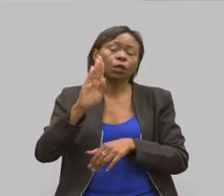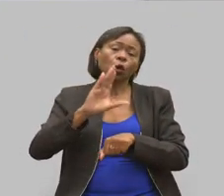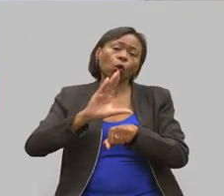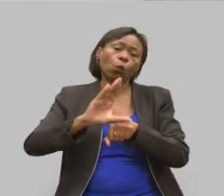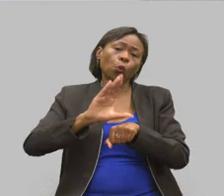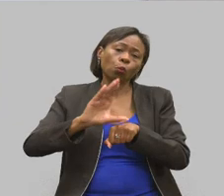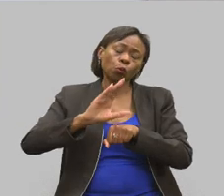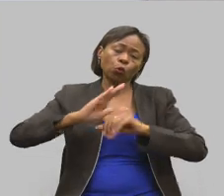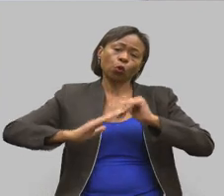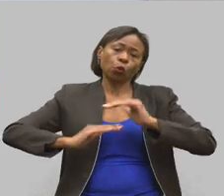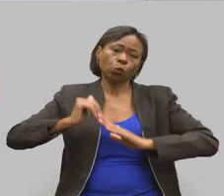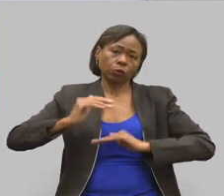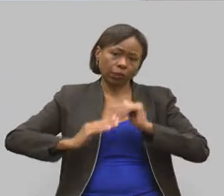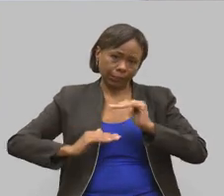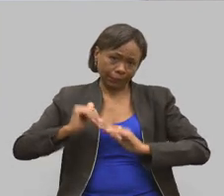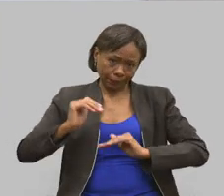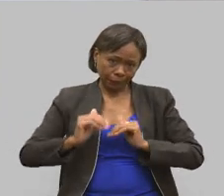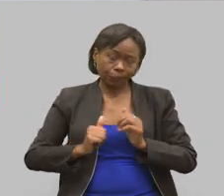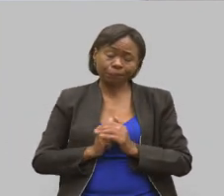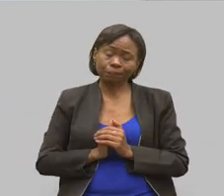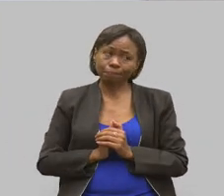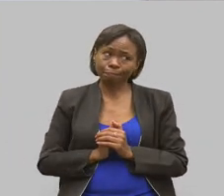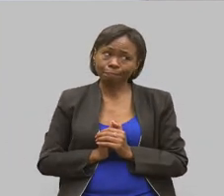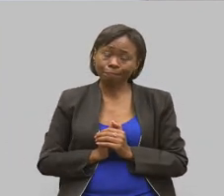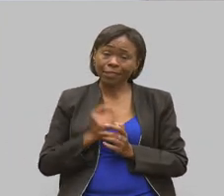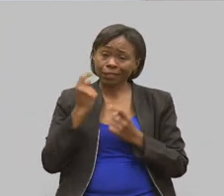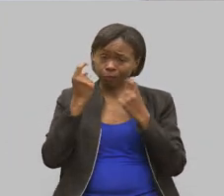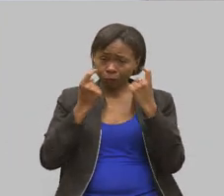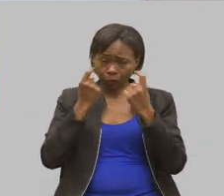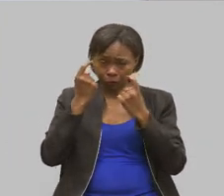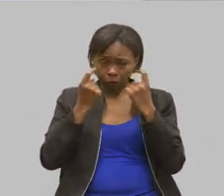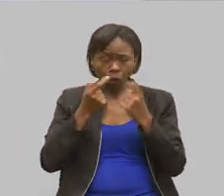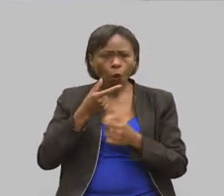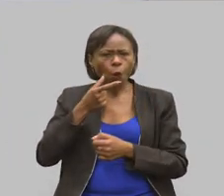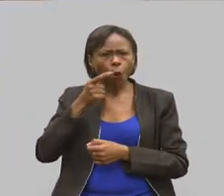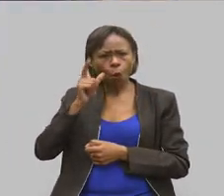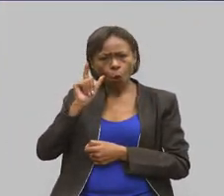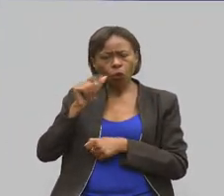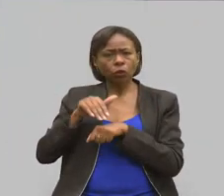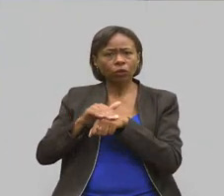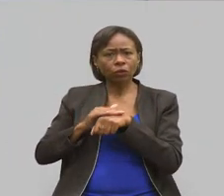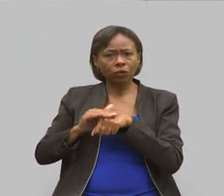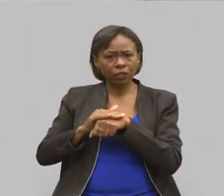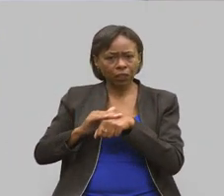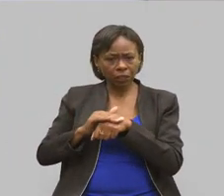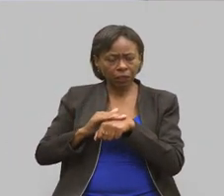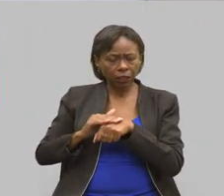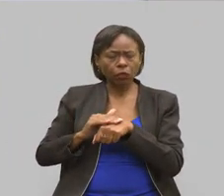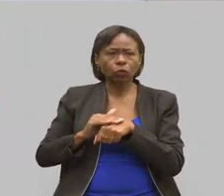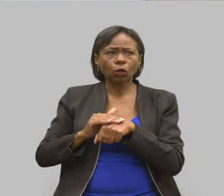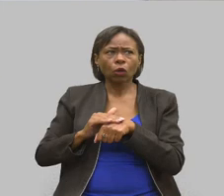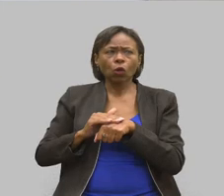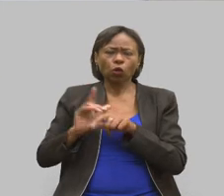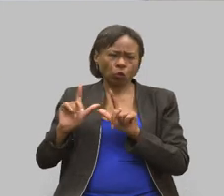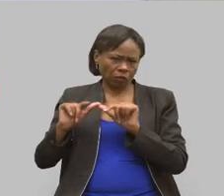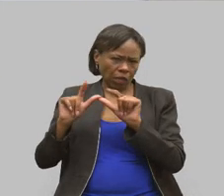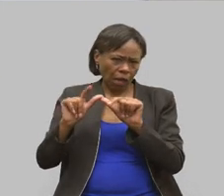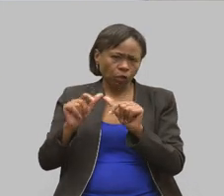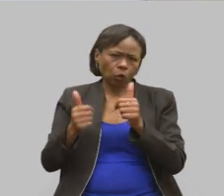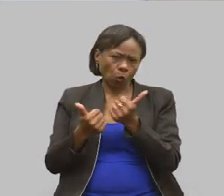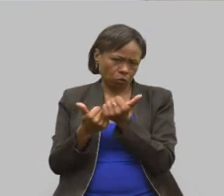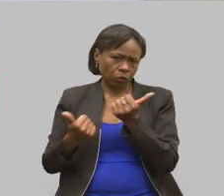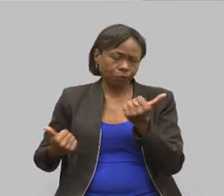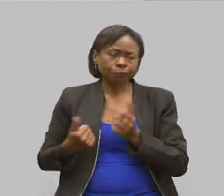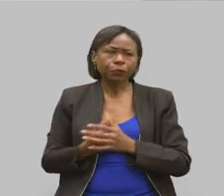pessoas né e uma preocupação ontem eu estava conversando com a assessoria numa viagem que a gente fez eh e e e assim o